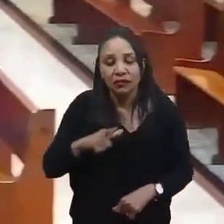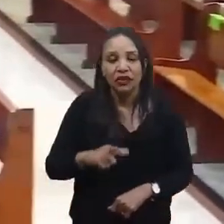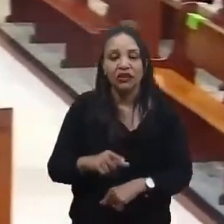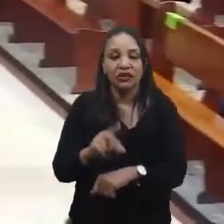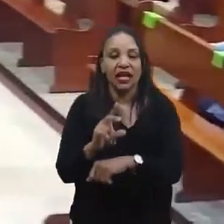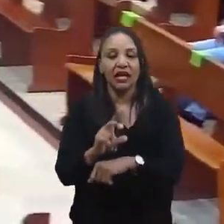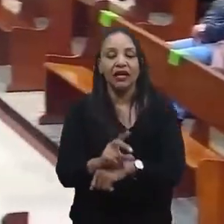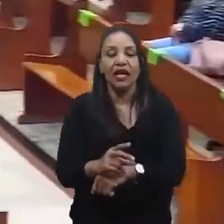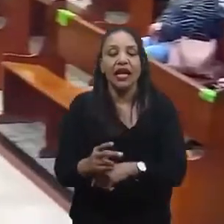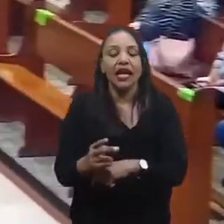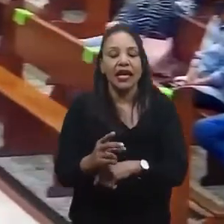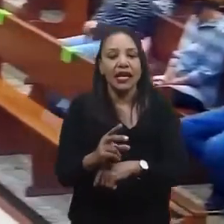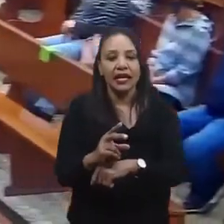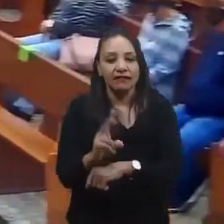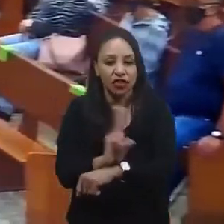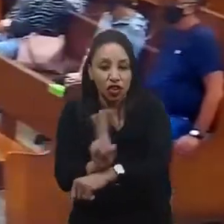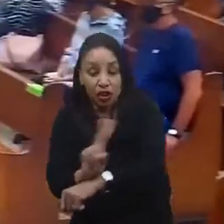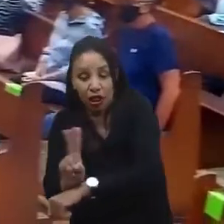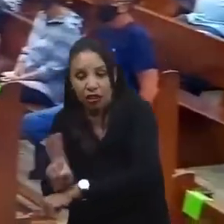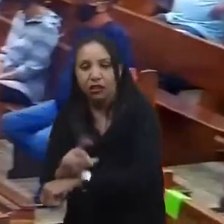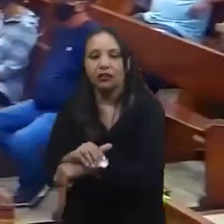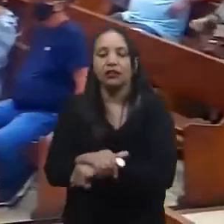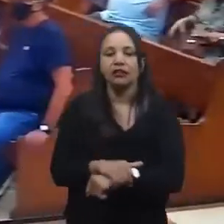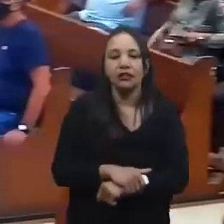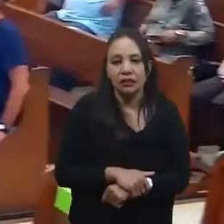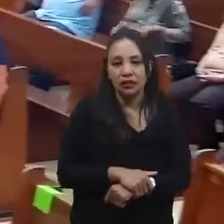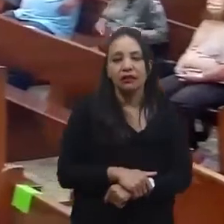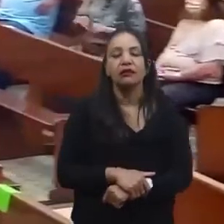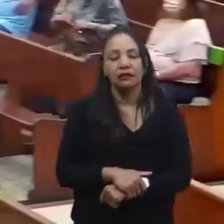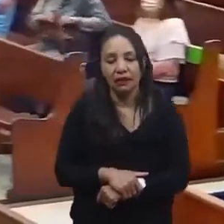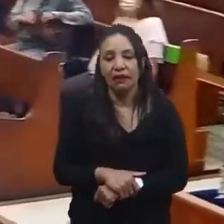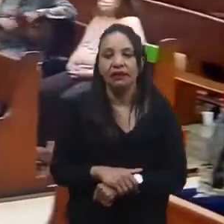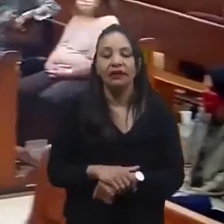e aí se perde tempo em coisas vãs